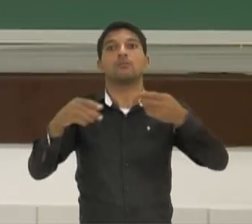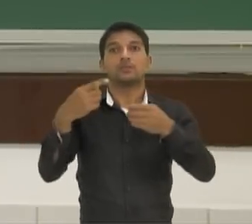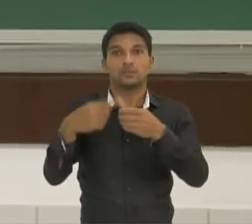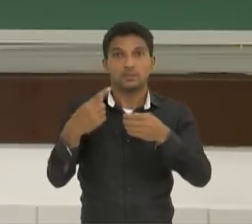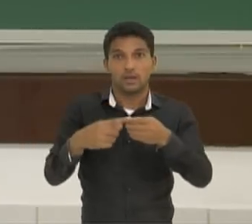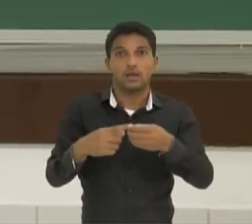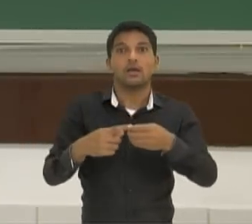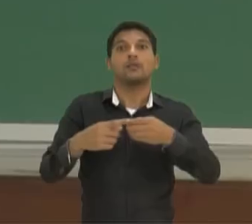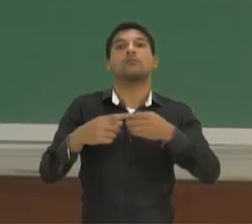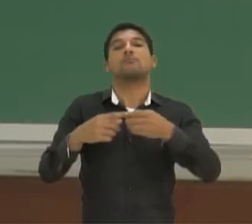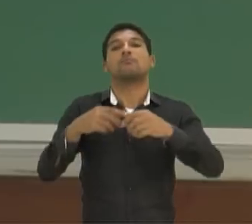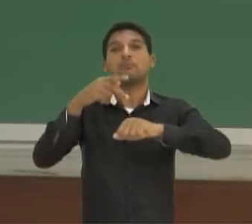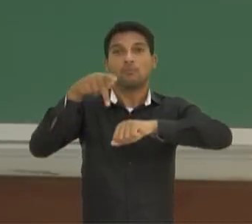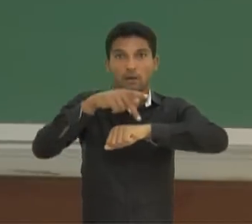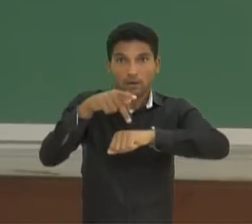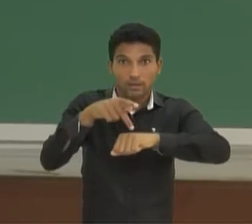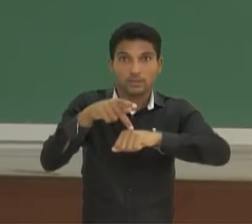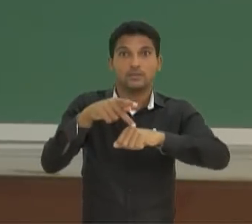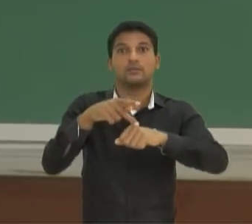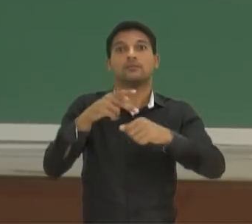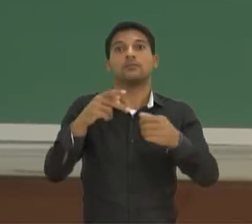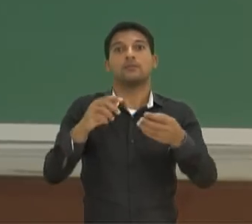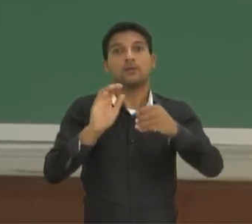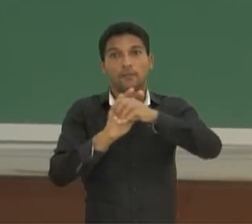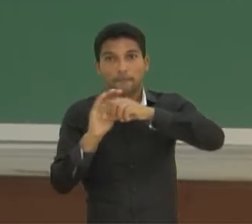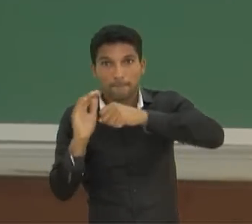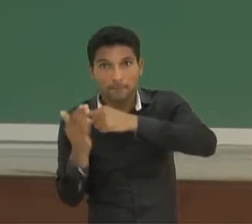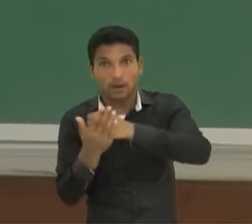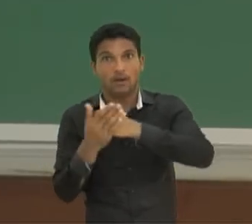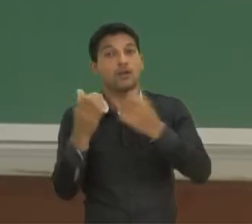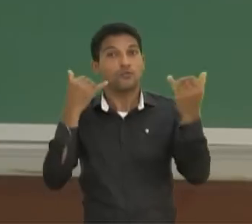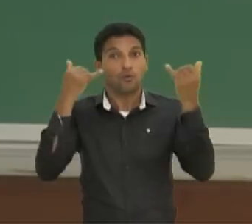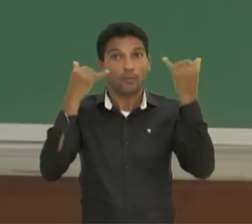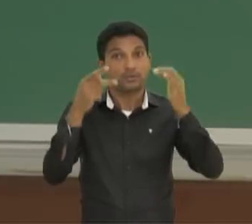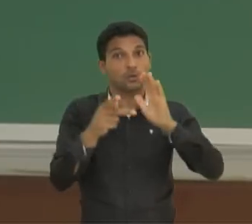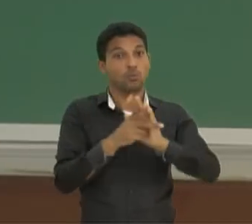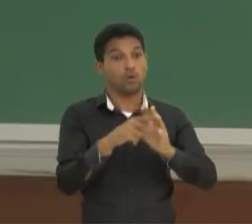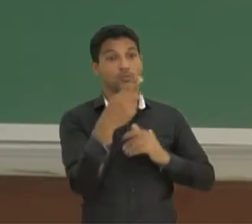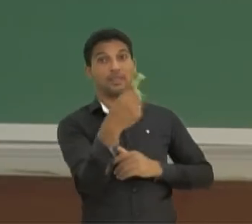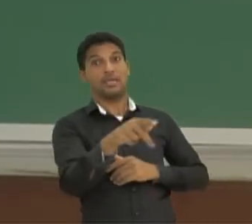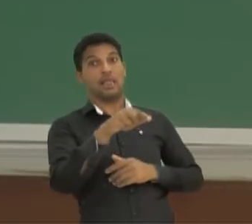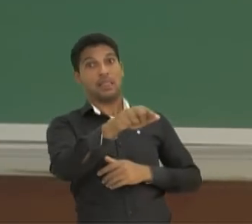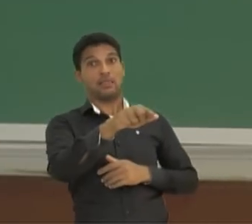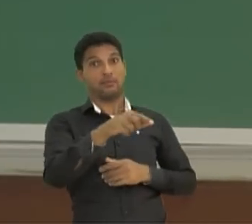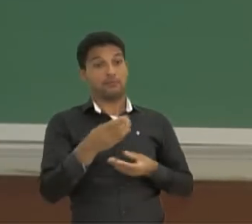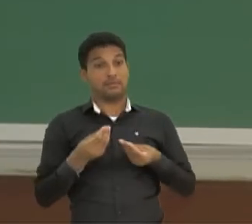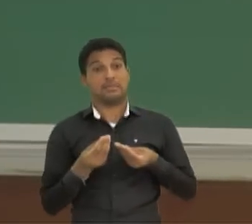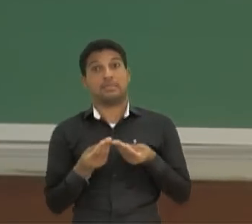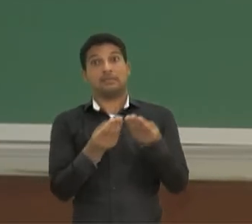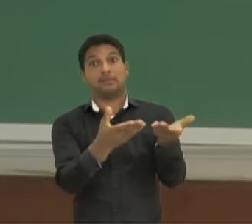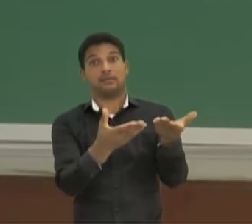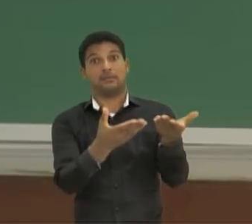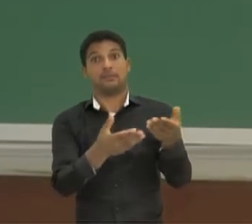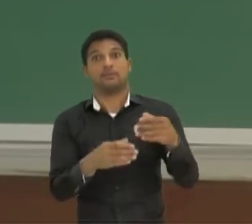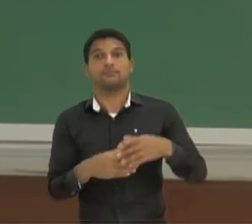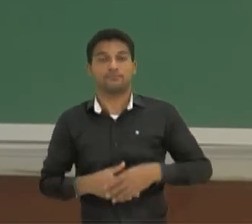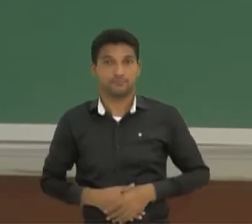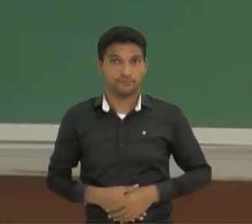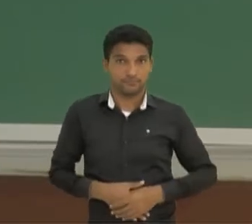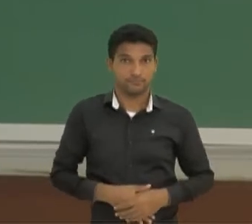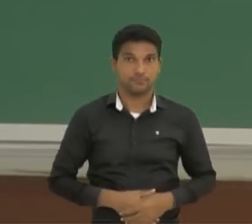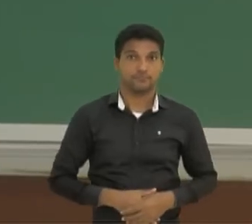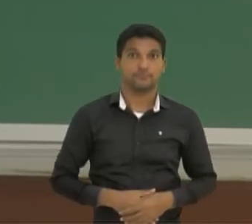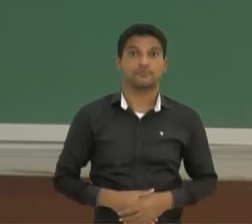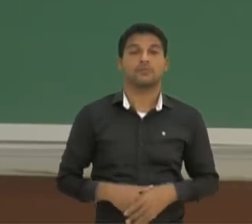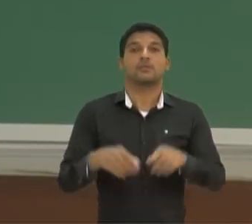nome do país, né, e por aí vai, as informações para que o carteiro depois consiga identificar o endereço da pessoa. Também